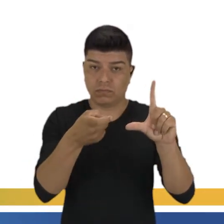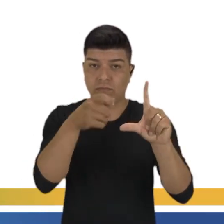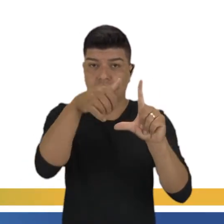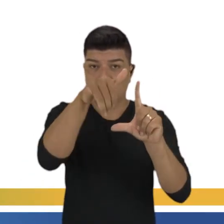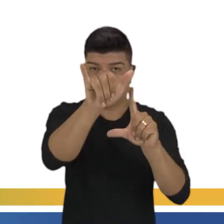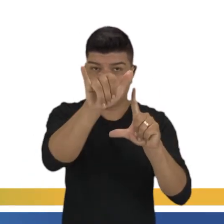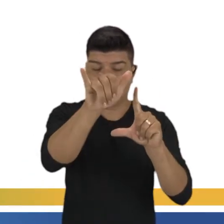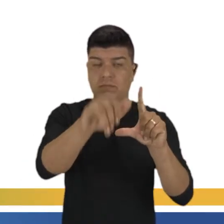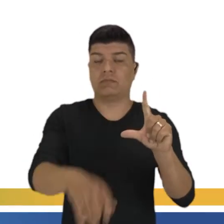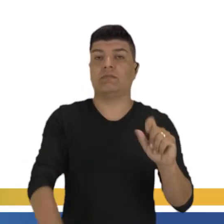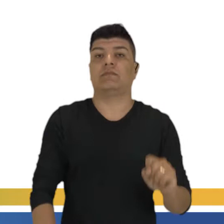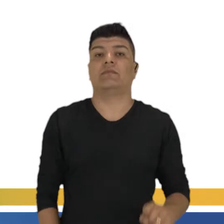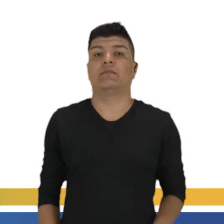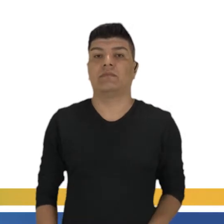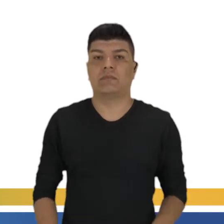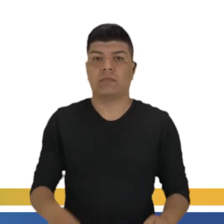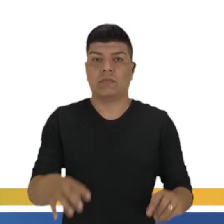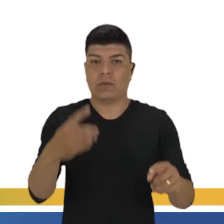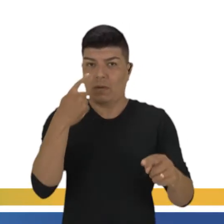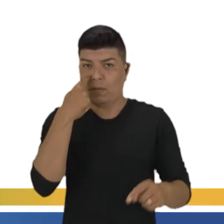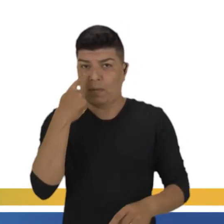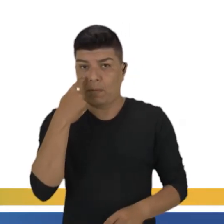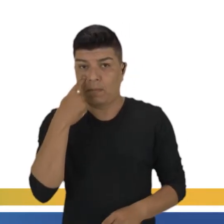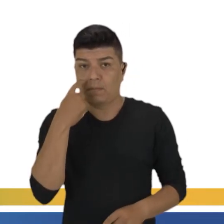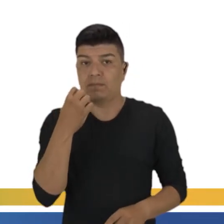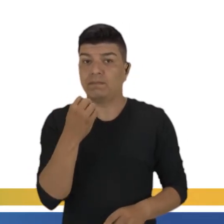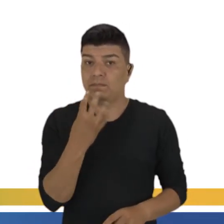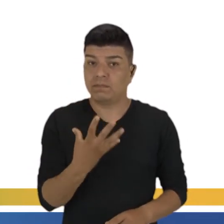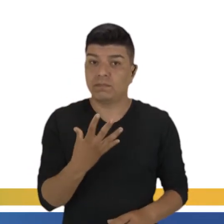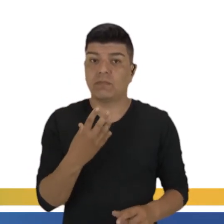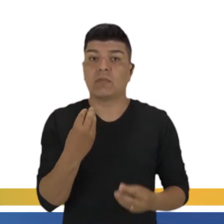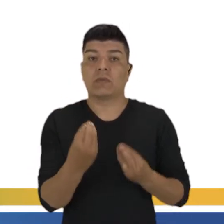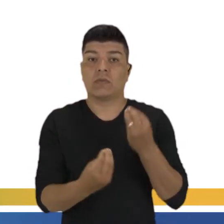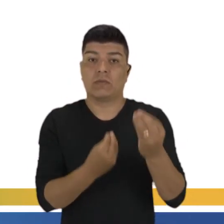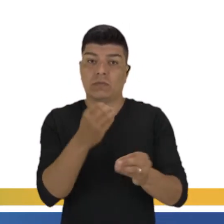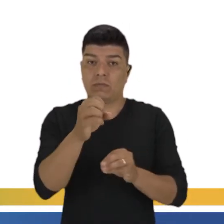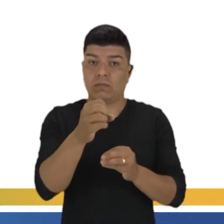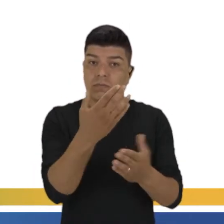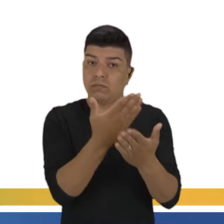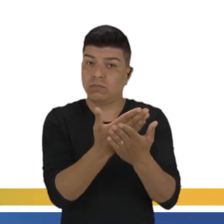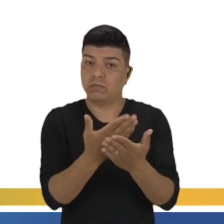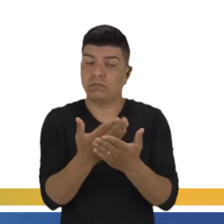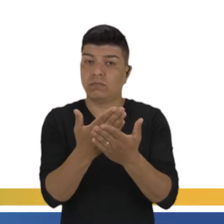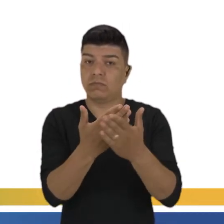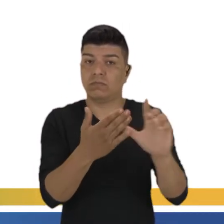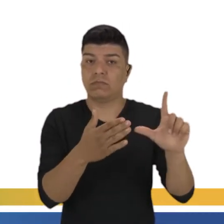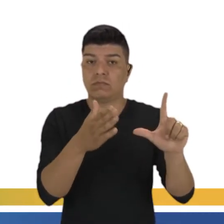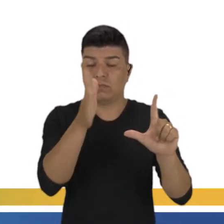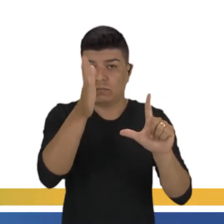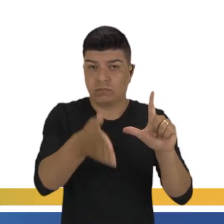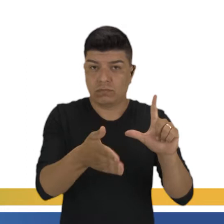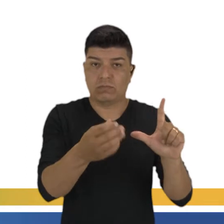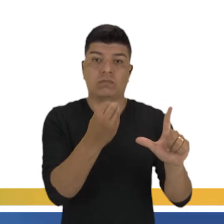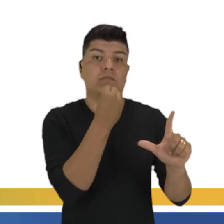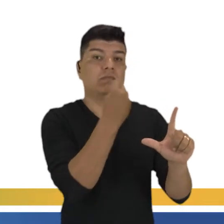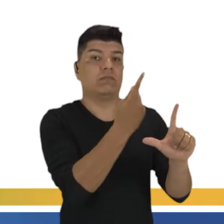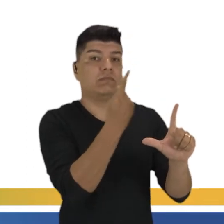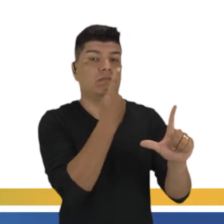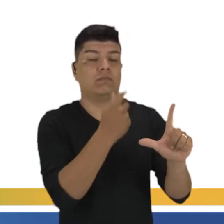y. Mas observe bem onde está sendo trabalhado a grandeza diretamente